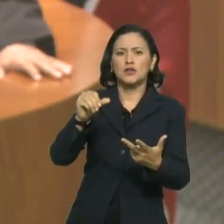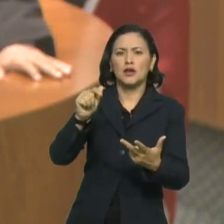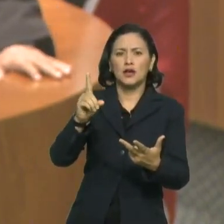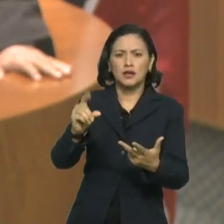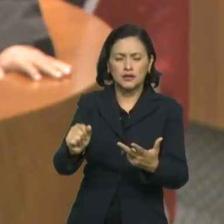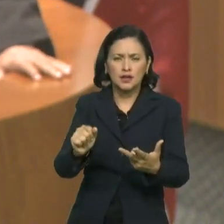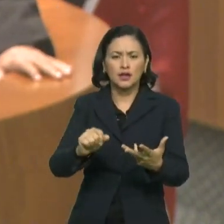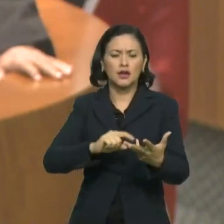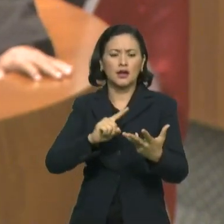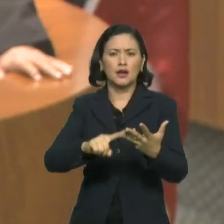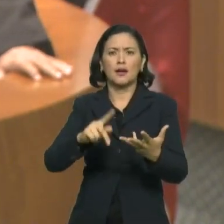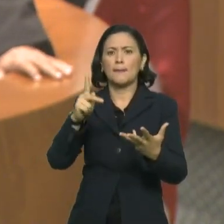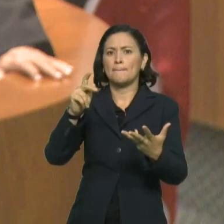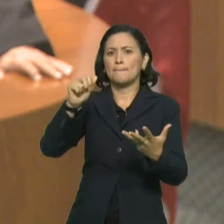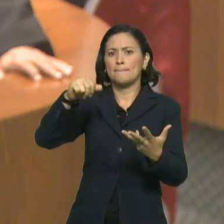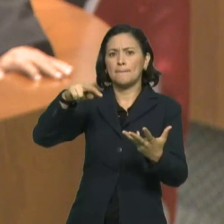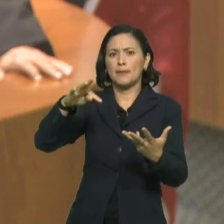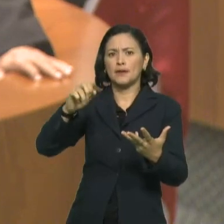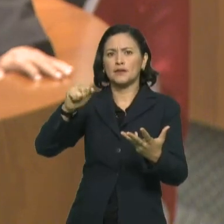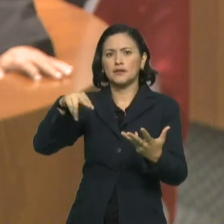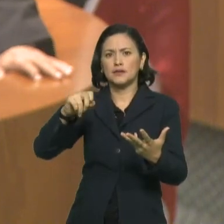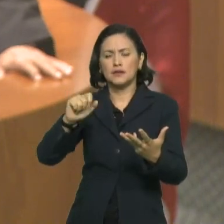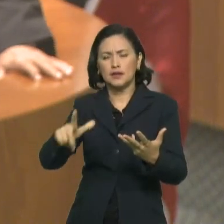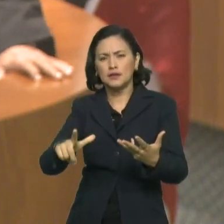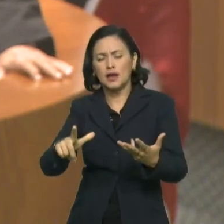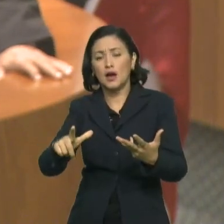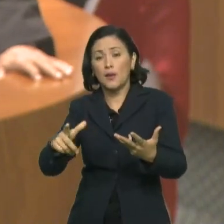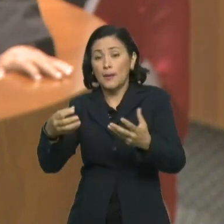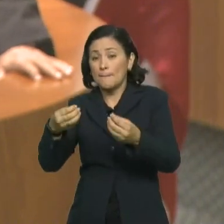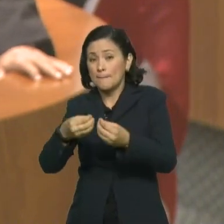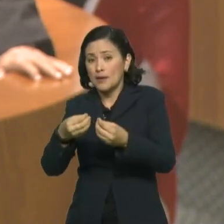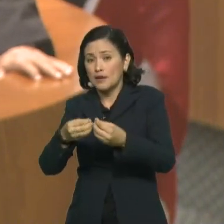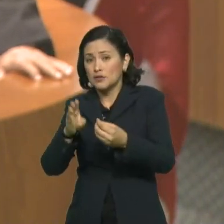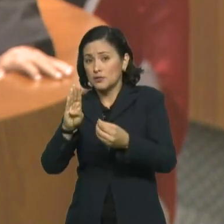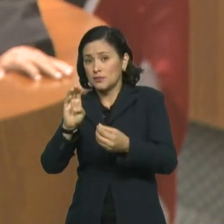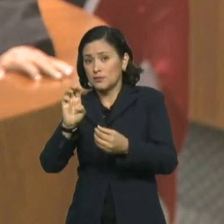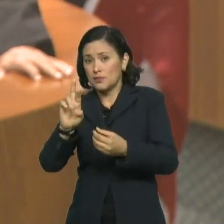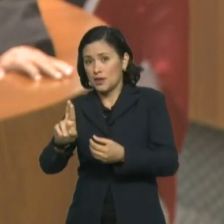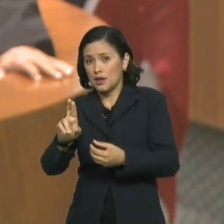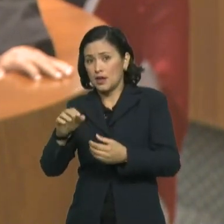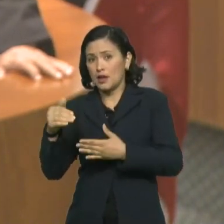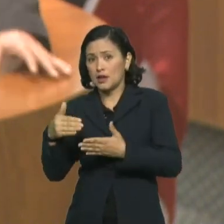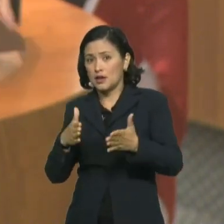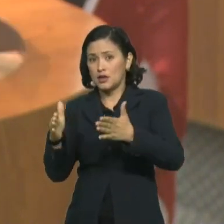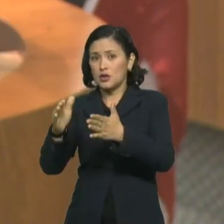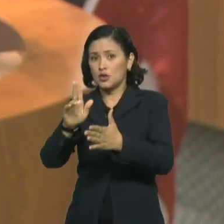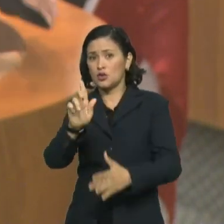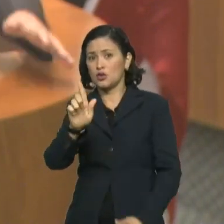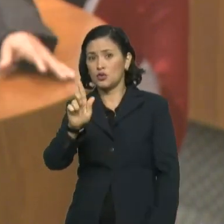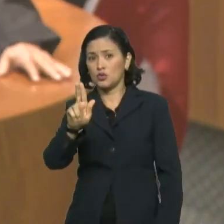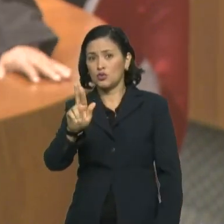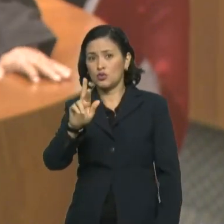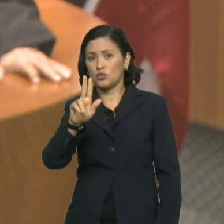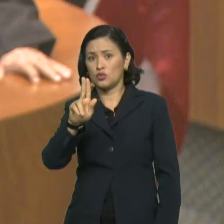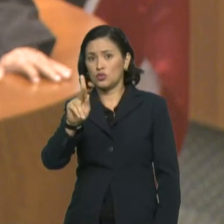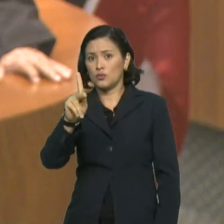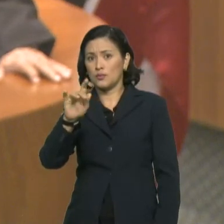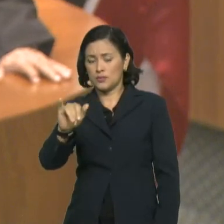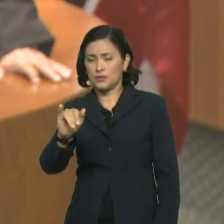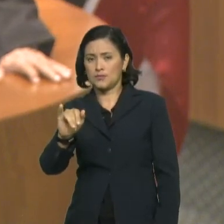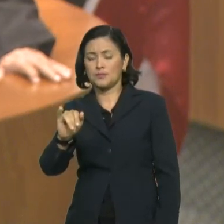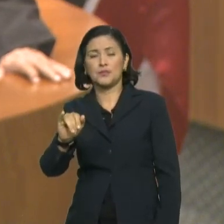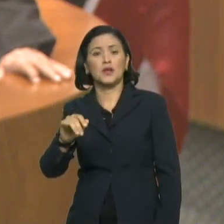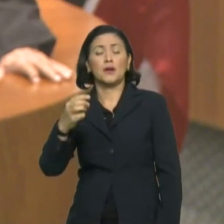BR do Rio Gurupi. Portanto, é um Maranhão, é um mosaico